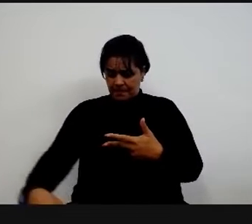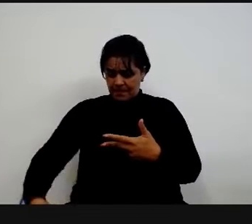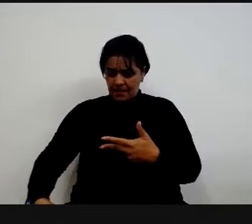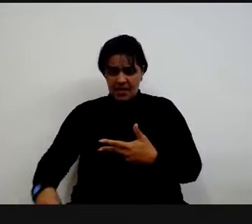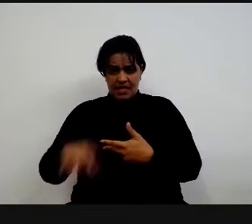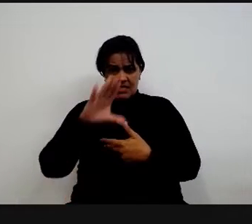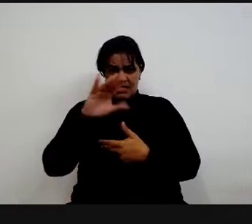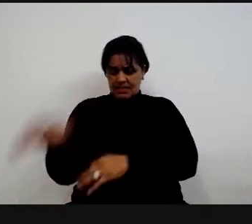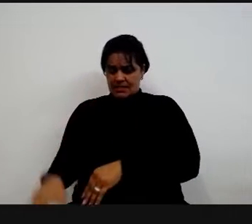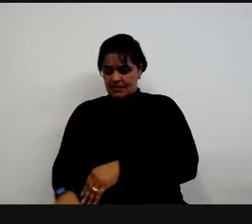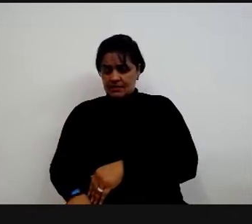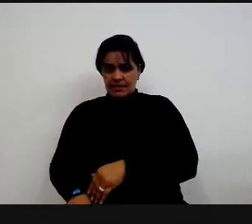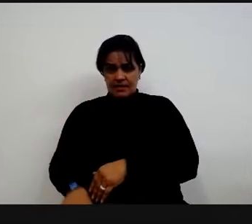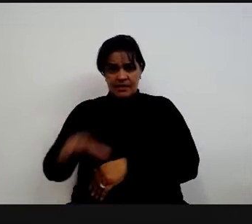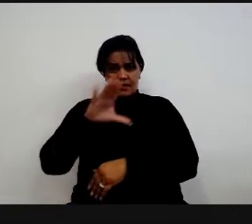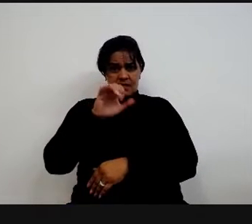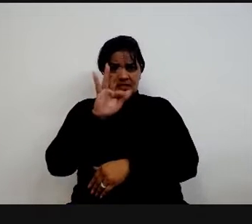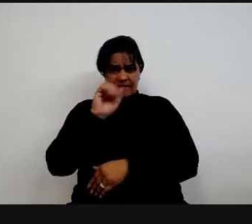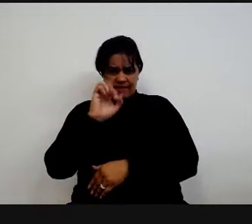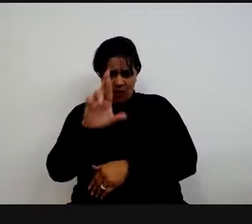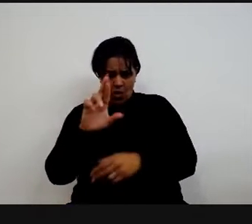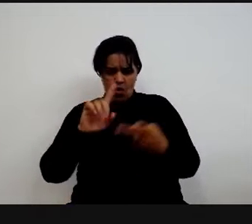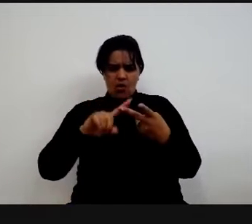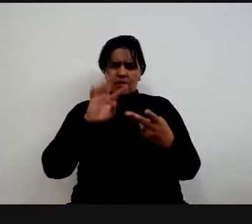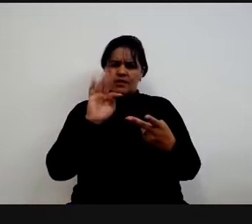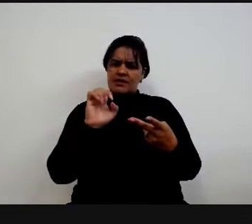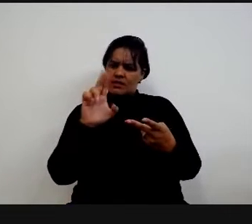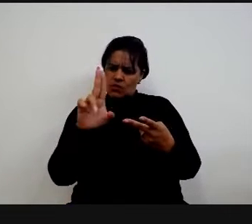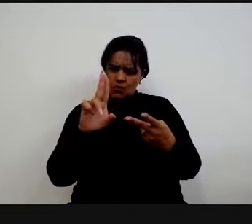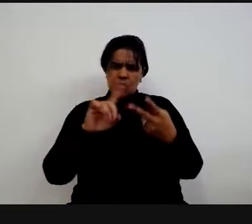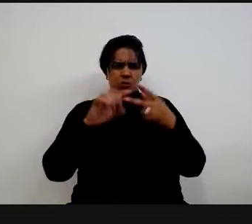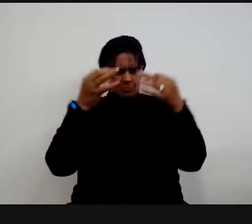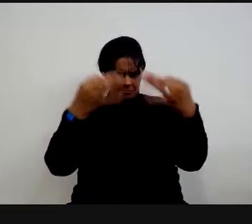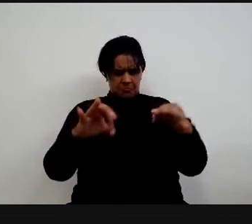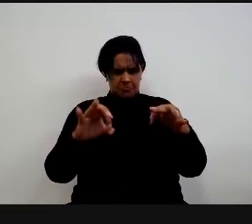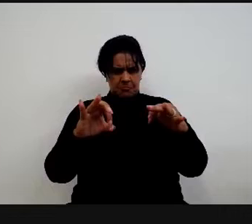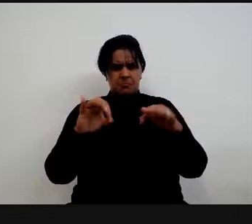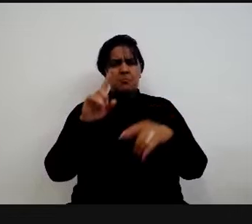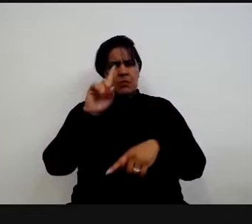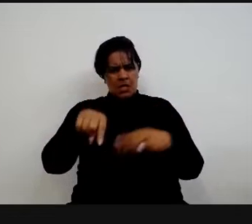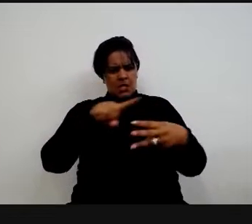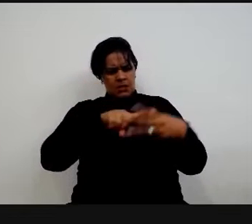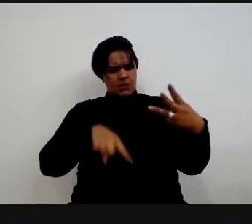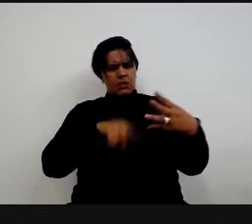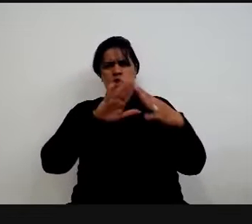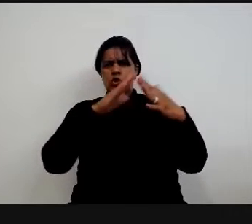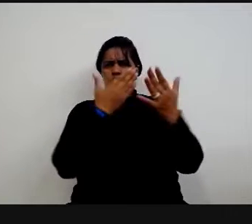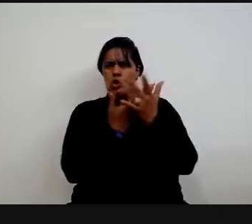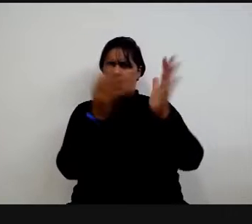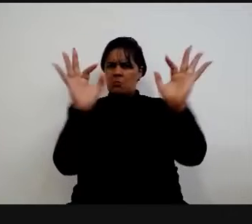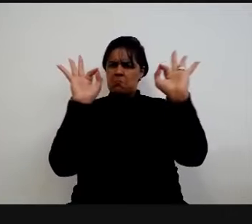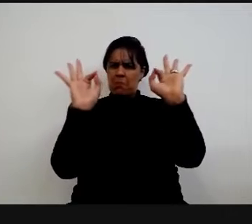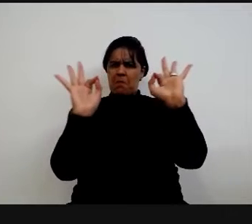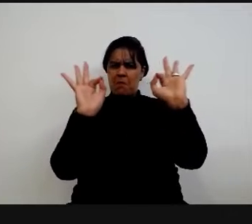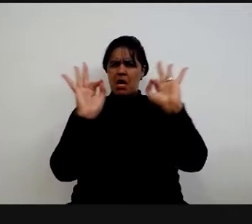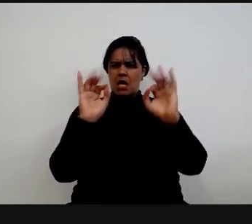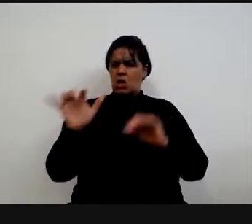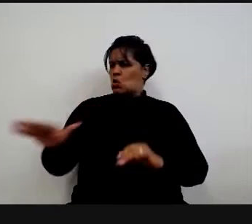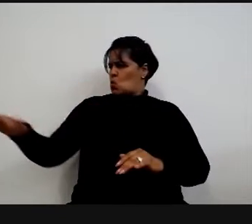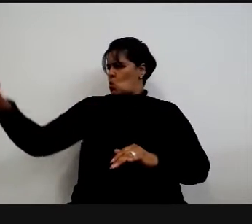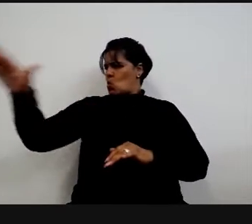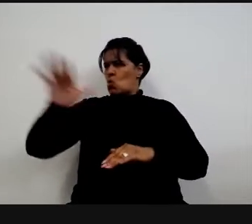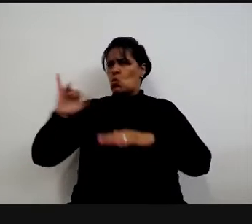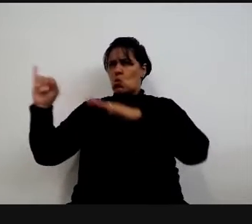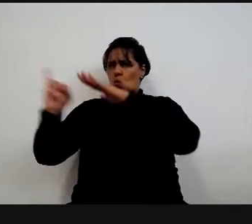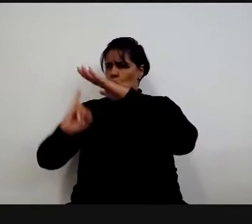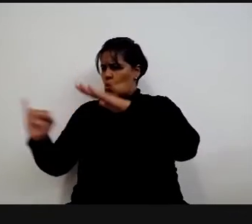de Contas da União. 3 grandes escolas nesse país. 3 grandes escolas reconhecidas